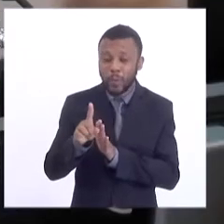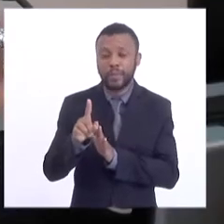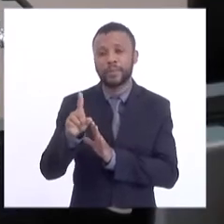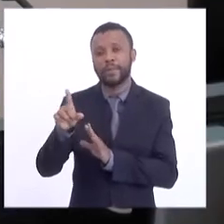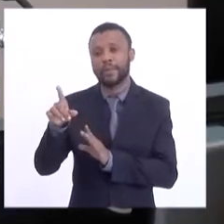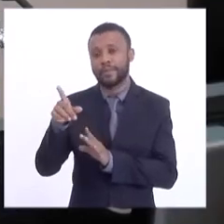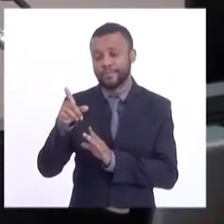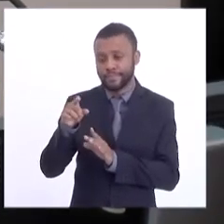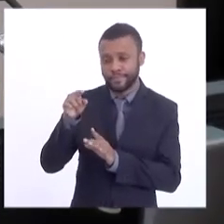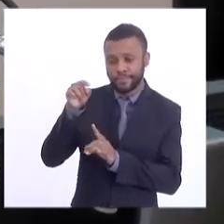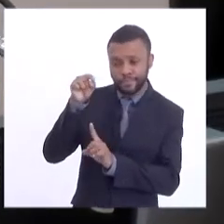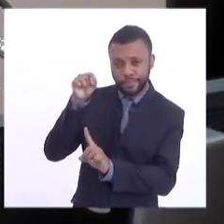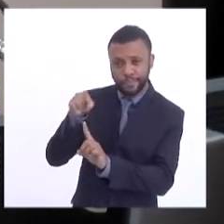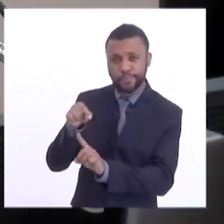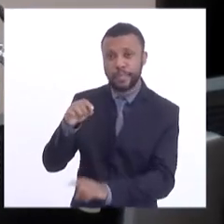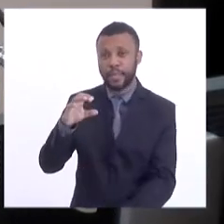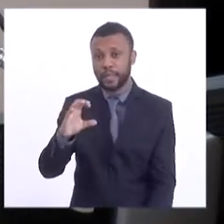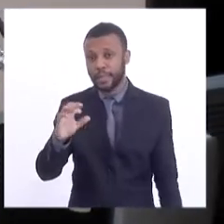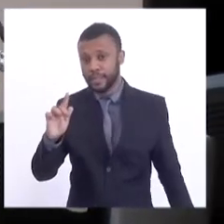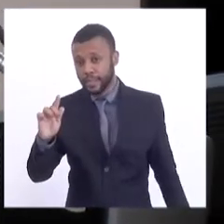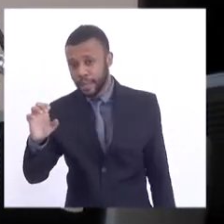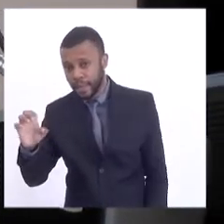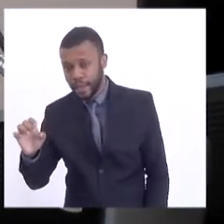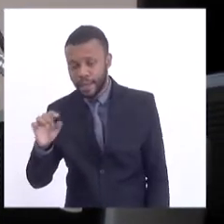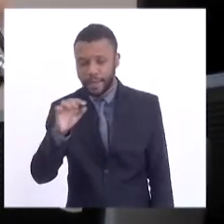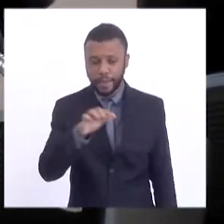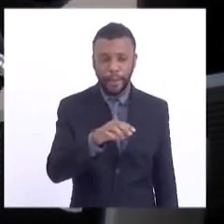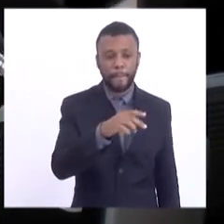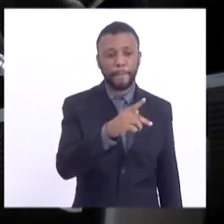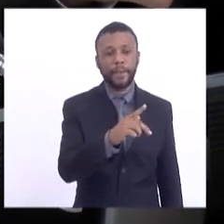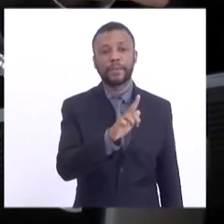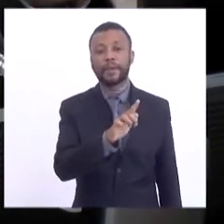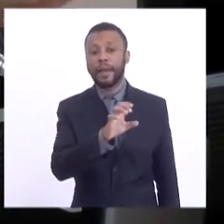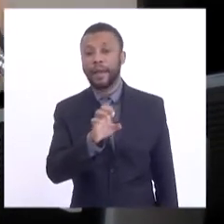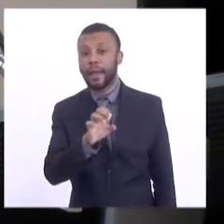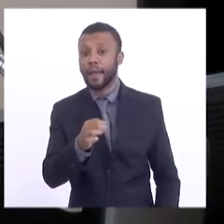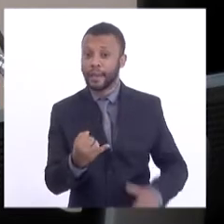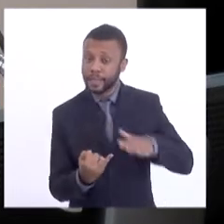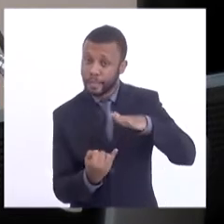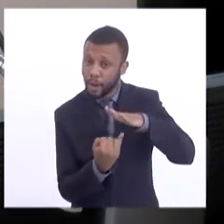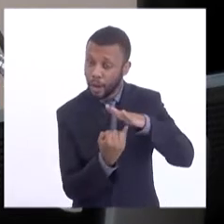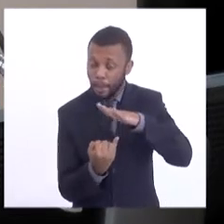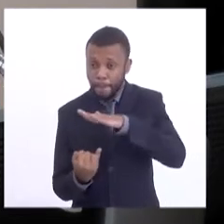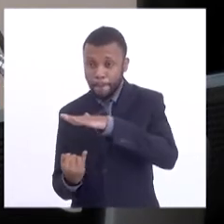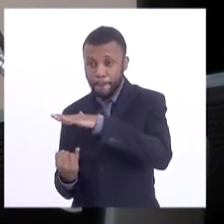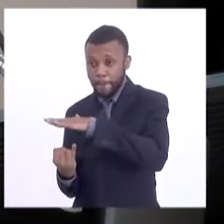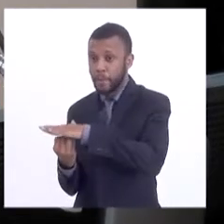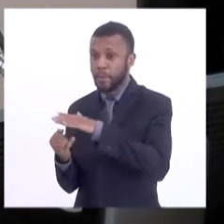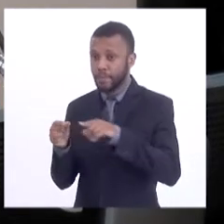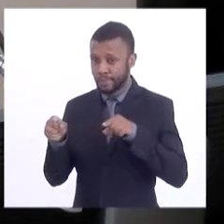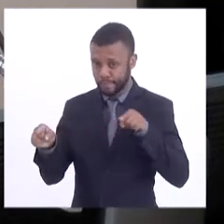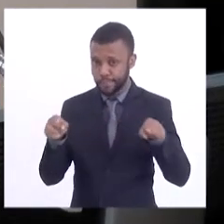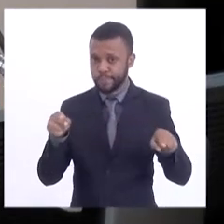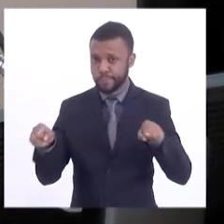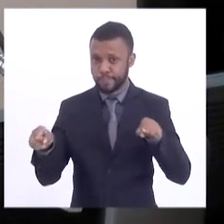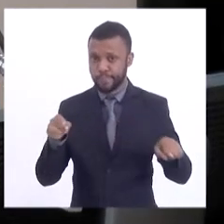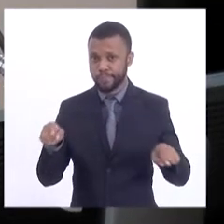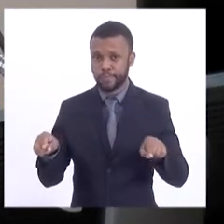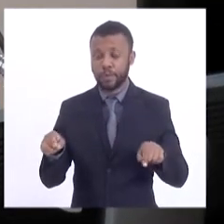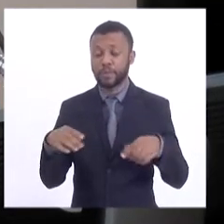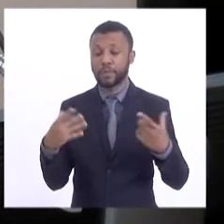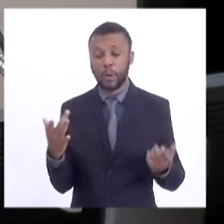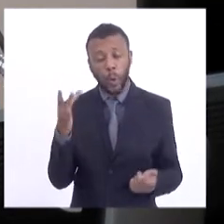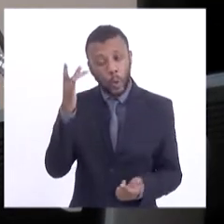para Controladoria quanto procuradoria que são as instituições porque não sei se a senhora